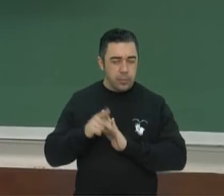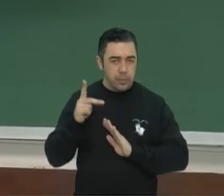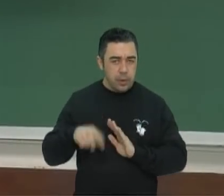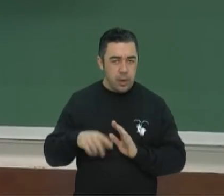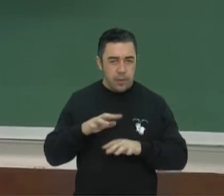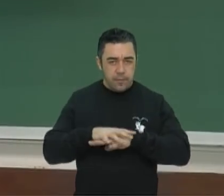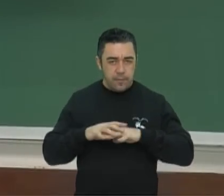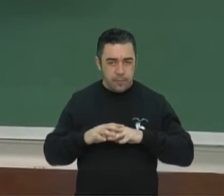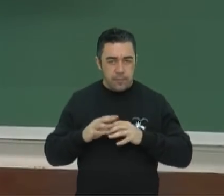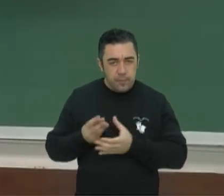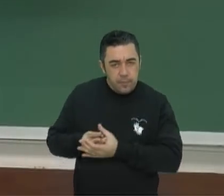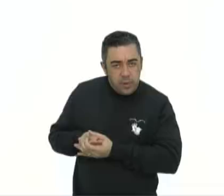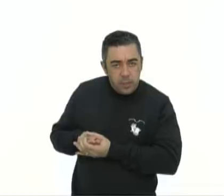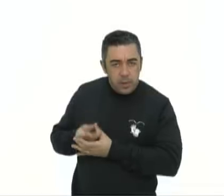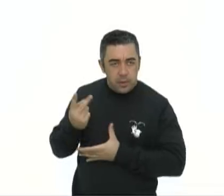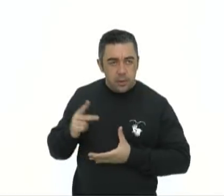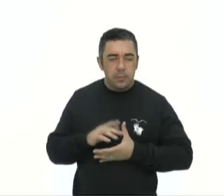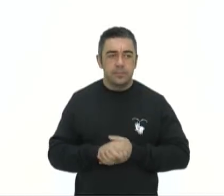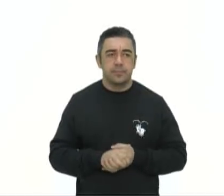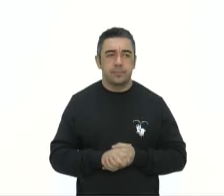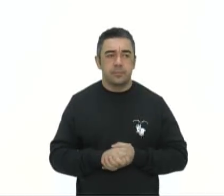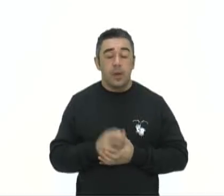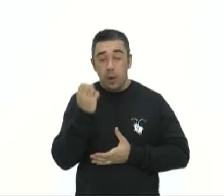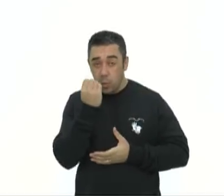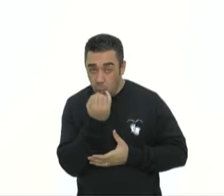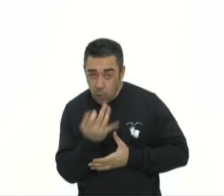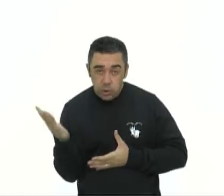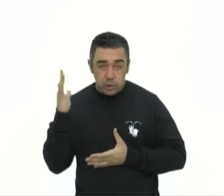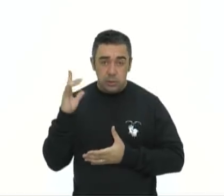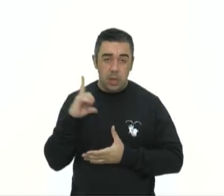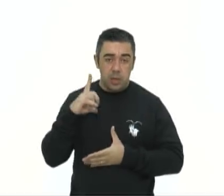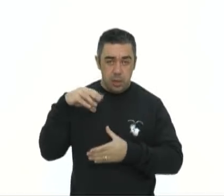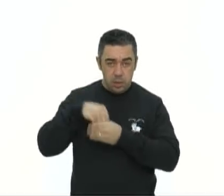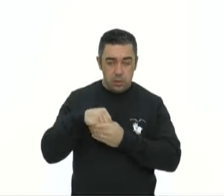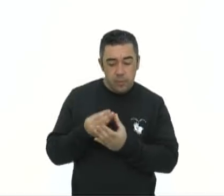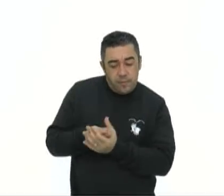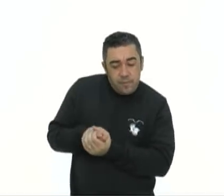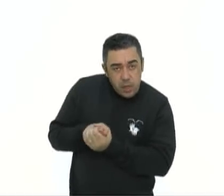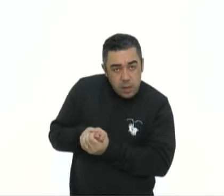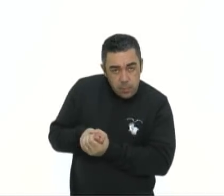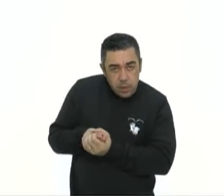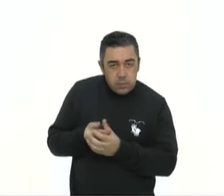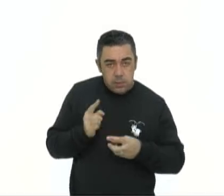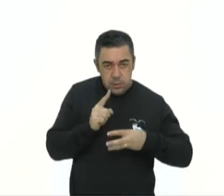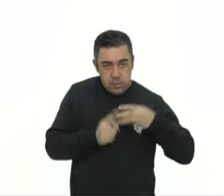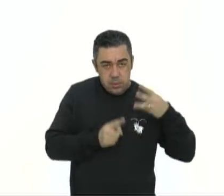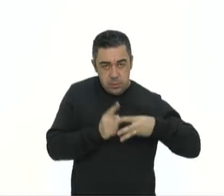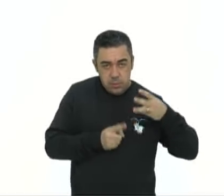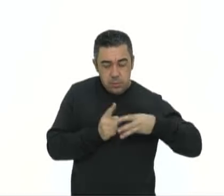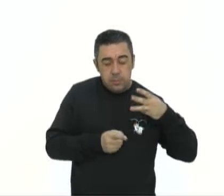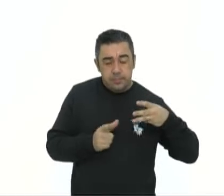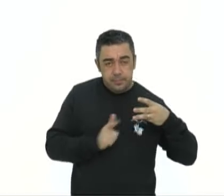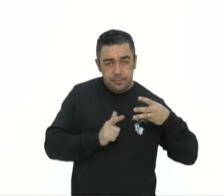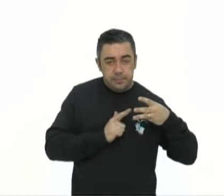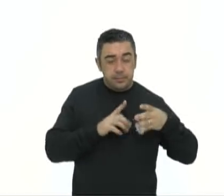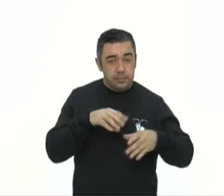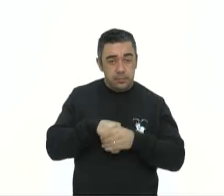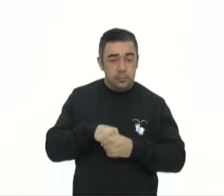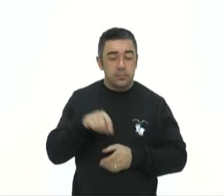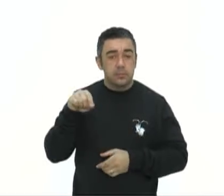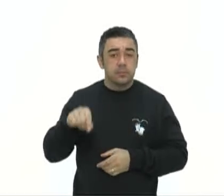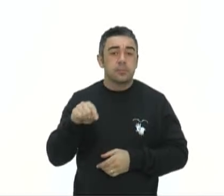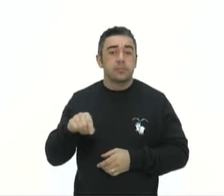geral. De acordo com a quantidade de fibras, tá? Daí, a quantidade daquelas 3 fibras que a gente falou ali, esse